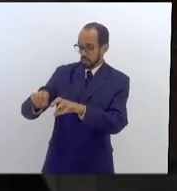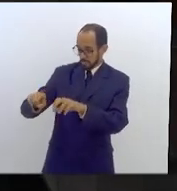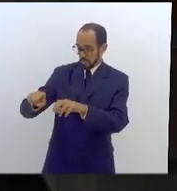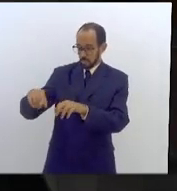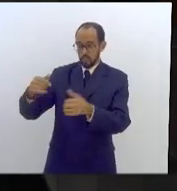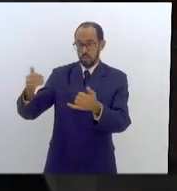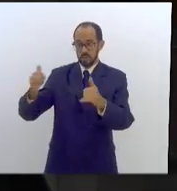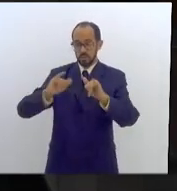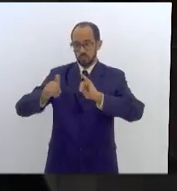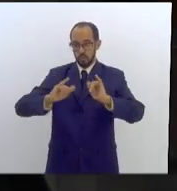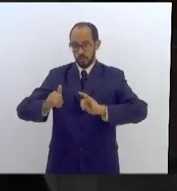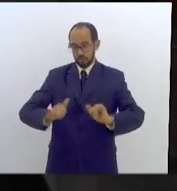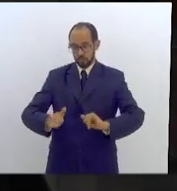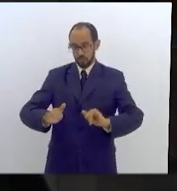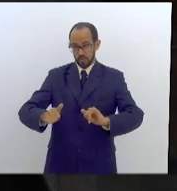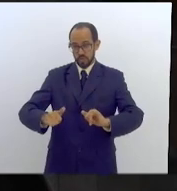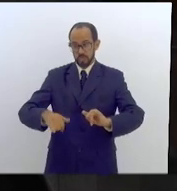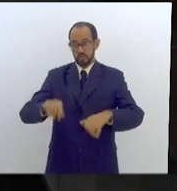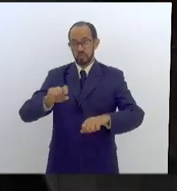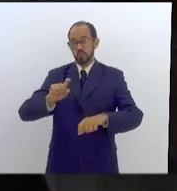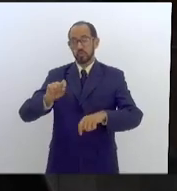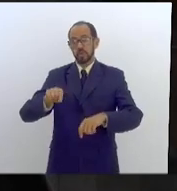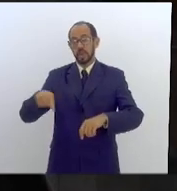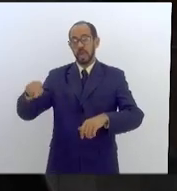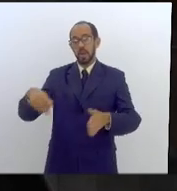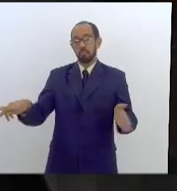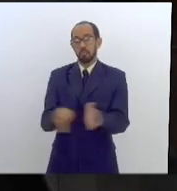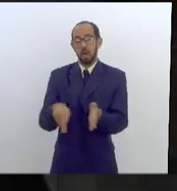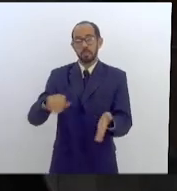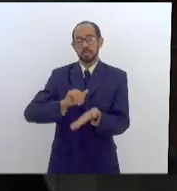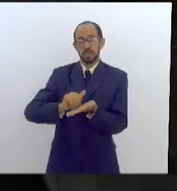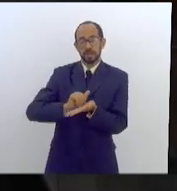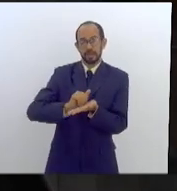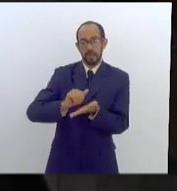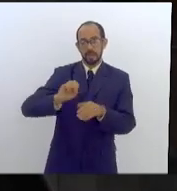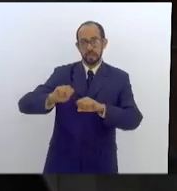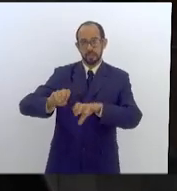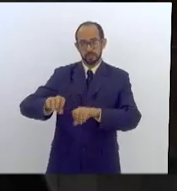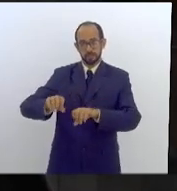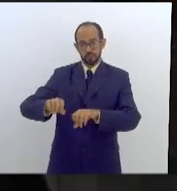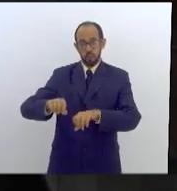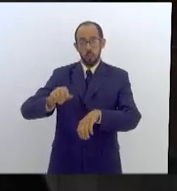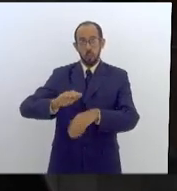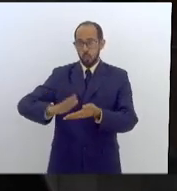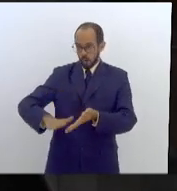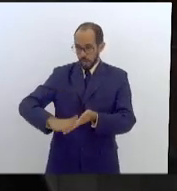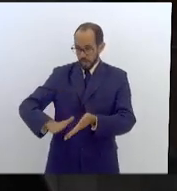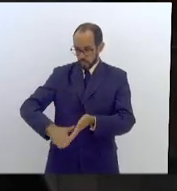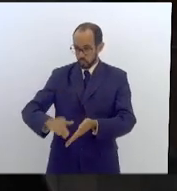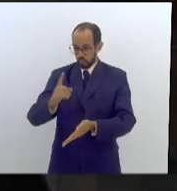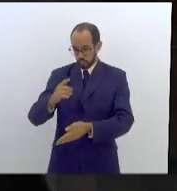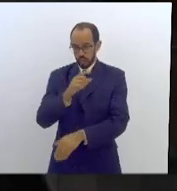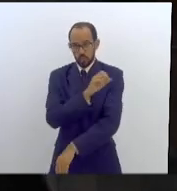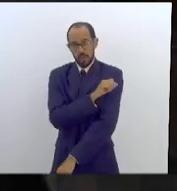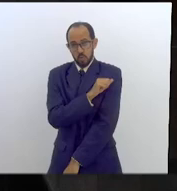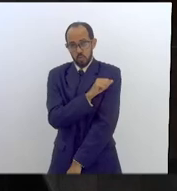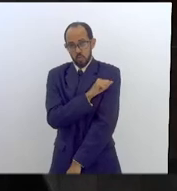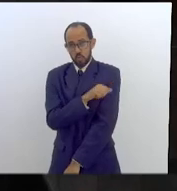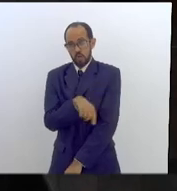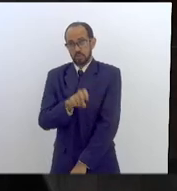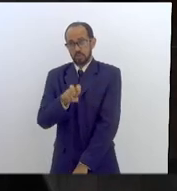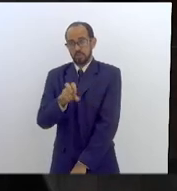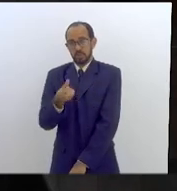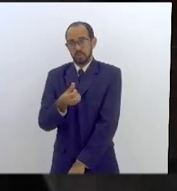dados da Seduc o custo aluno dia de alimentação escolar na rede estadual de educação é de